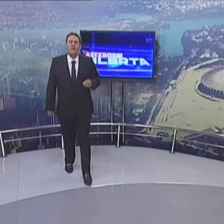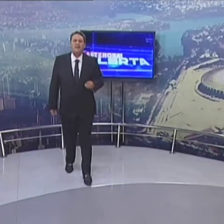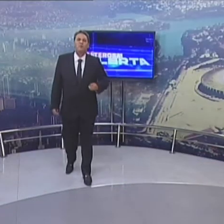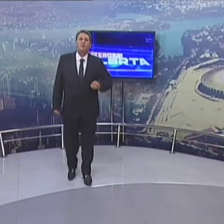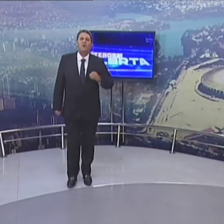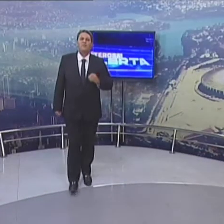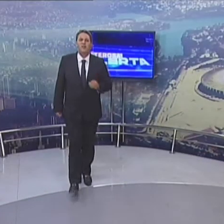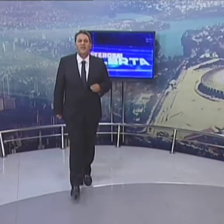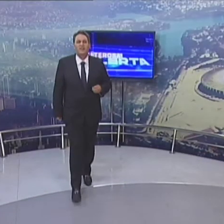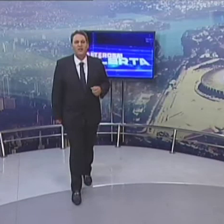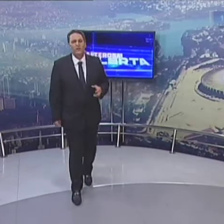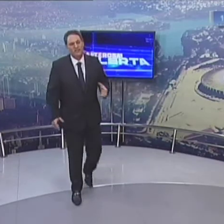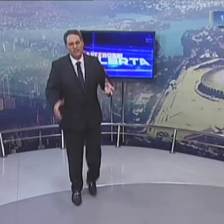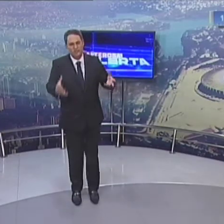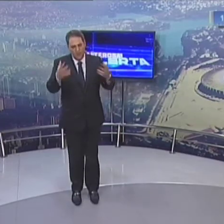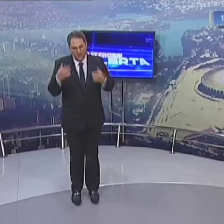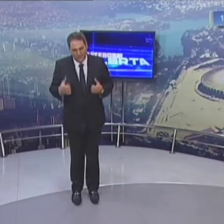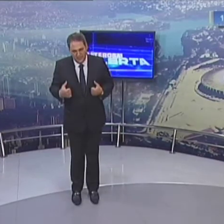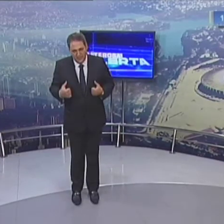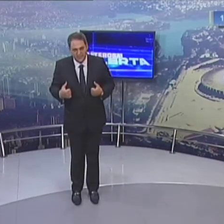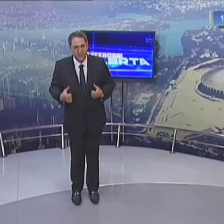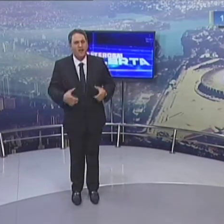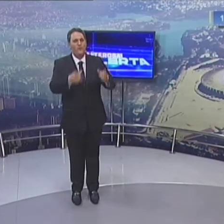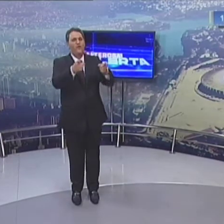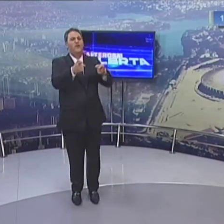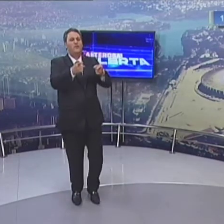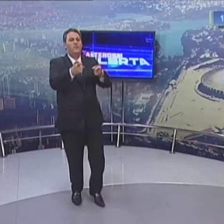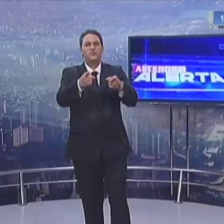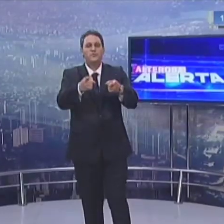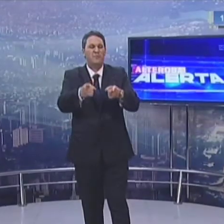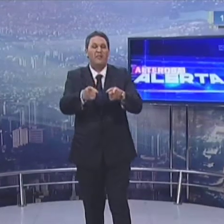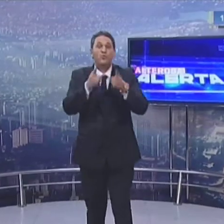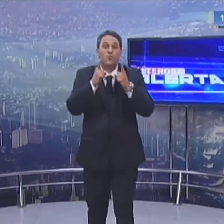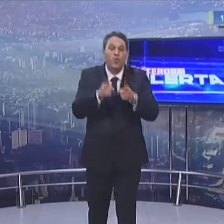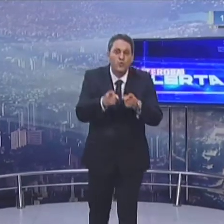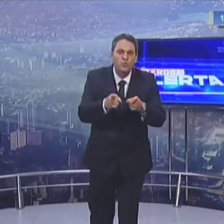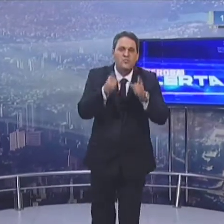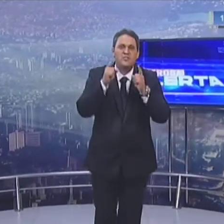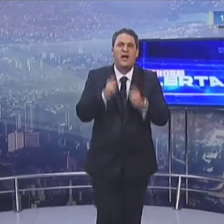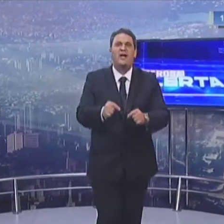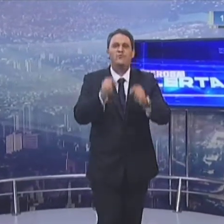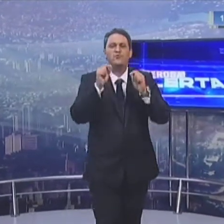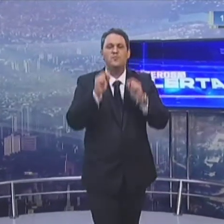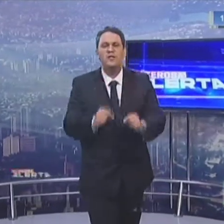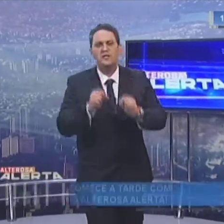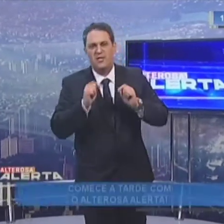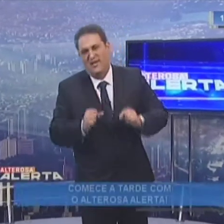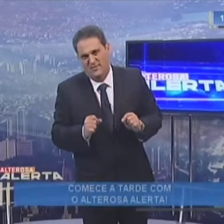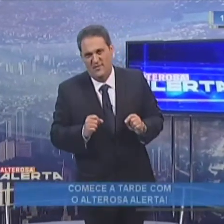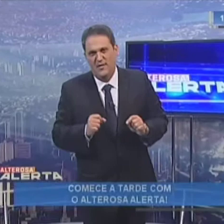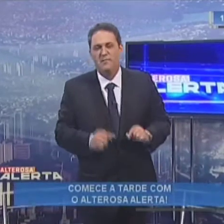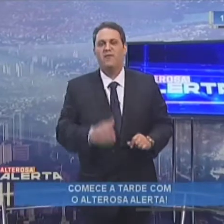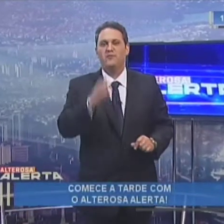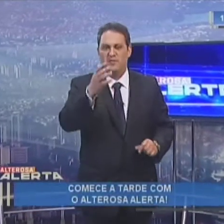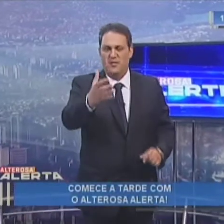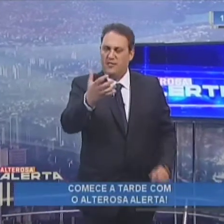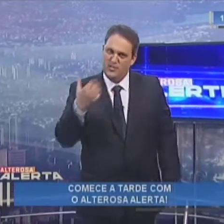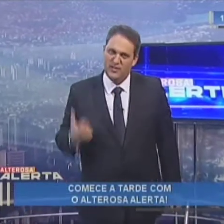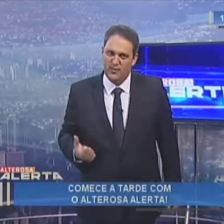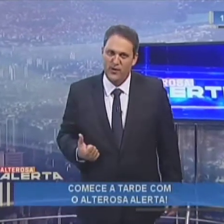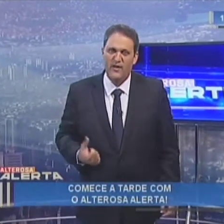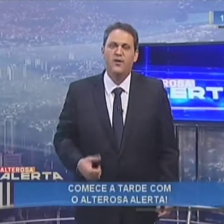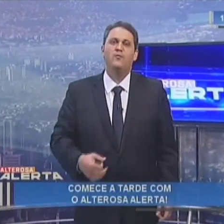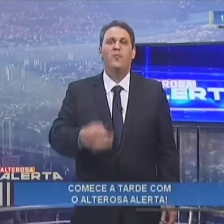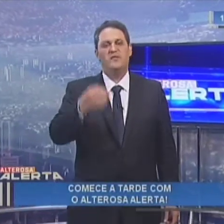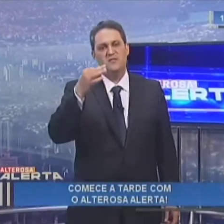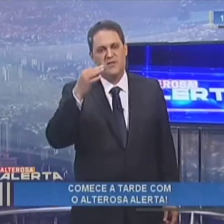Minas Gerais, o Alterosa Alerta agora está de volta. E agora, como eu disse, para todo o estado de Minas Gerais. Para você que está